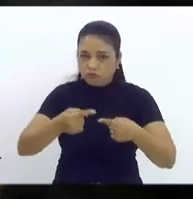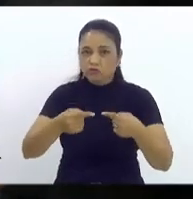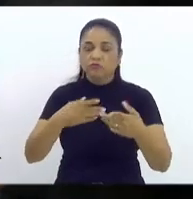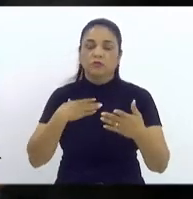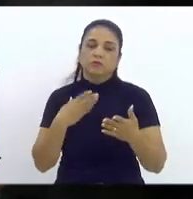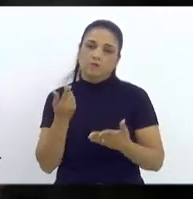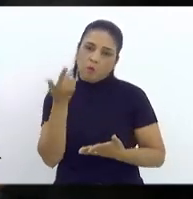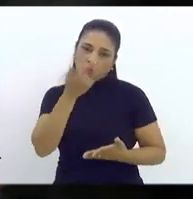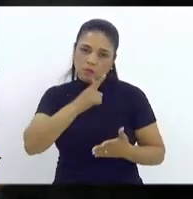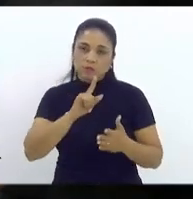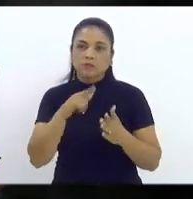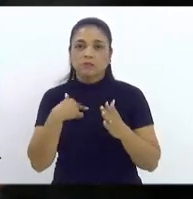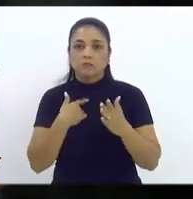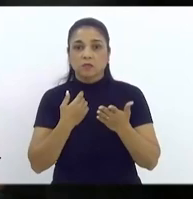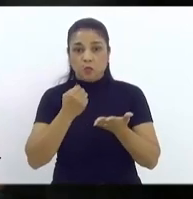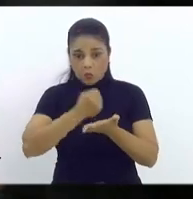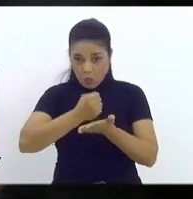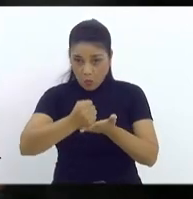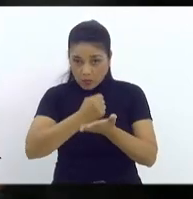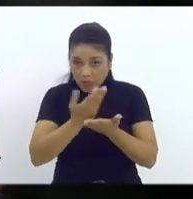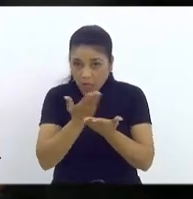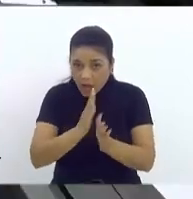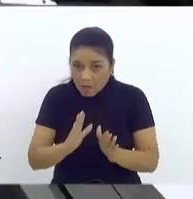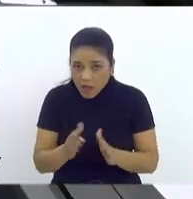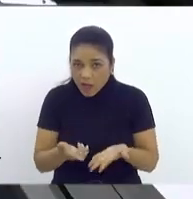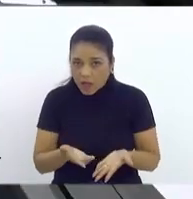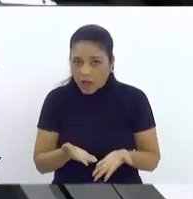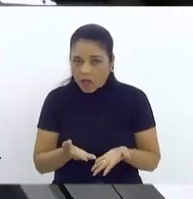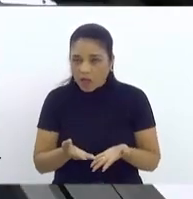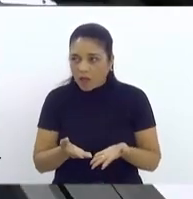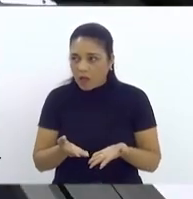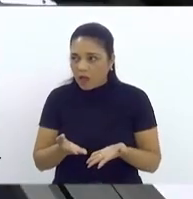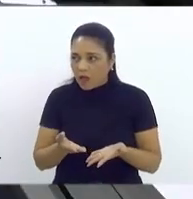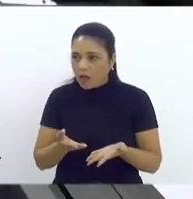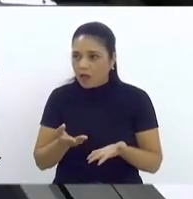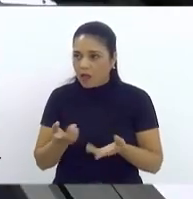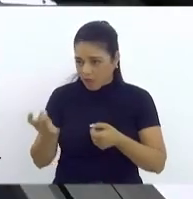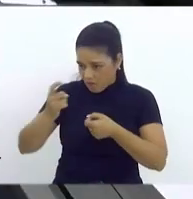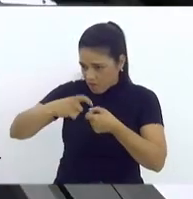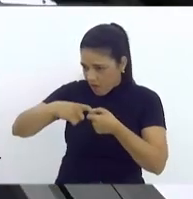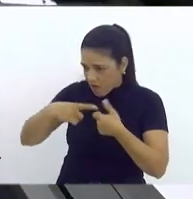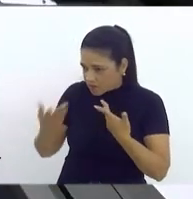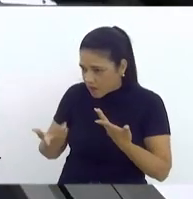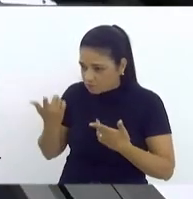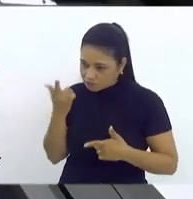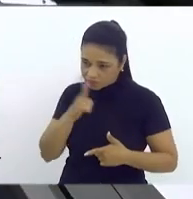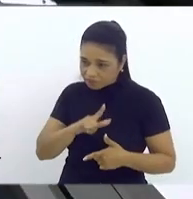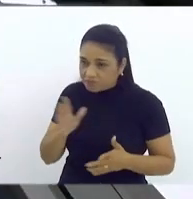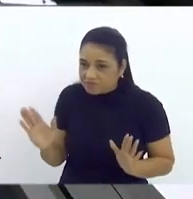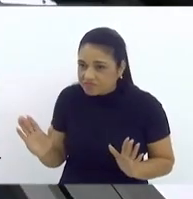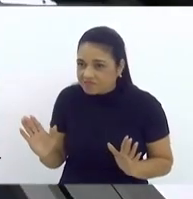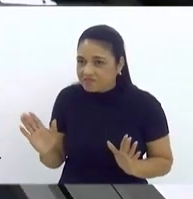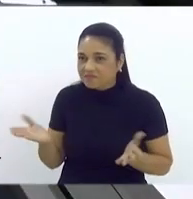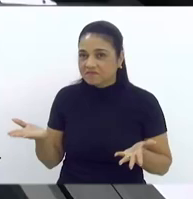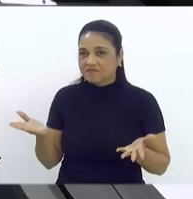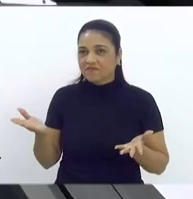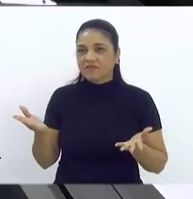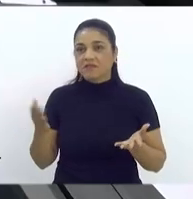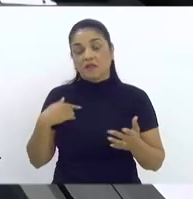vigentes. Mas vai acabar o contrato. Quando acabar o contrato da empresa, aí toma providência. Ou seja, mais incompetência da